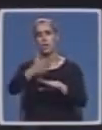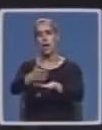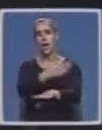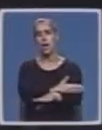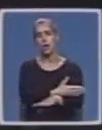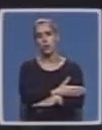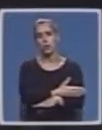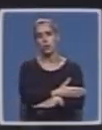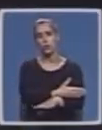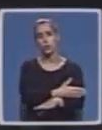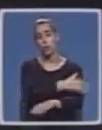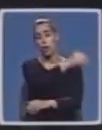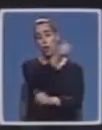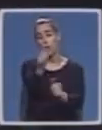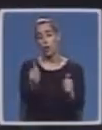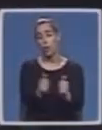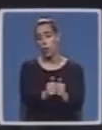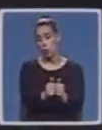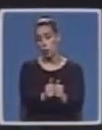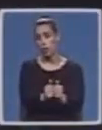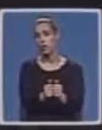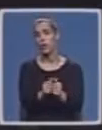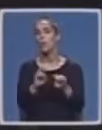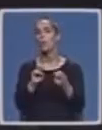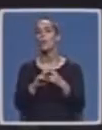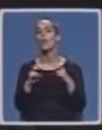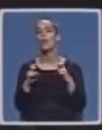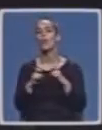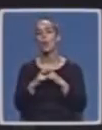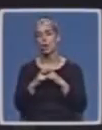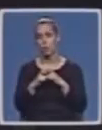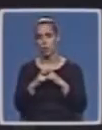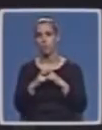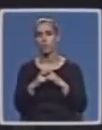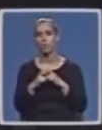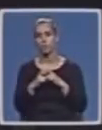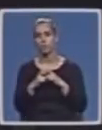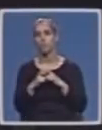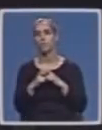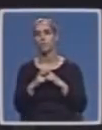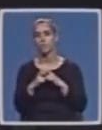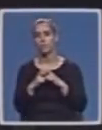antecedência, o acompanhante tem um problema de enquadramento